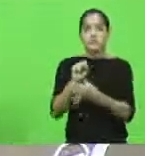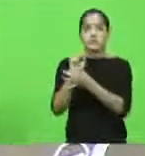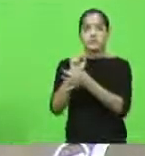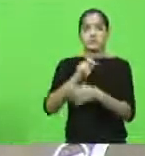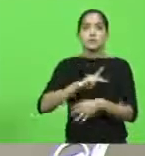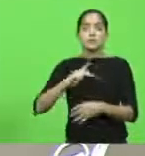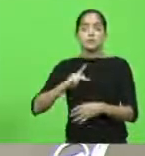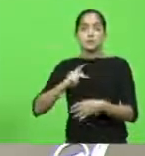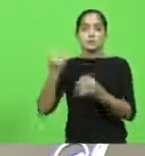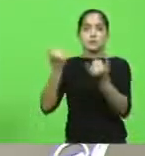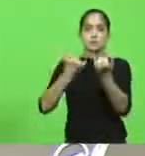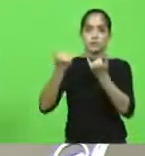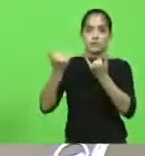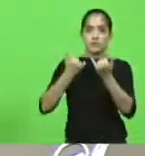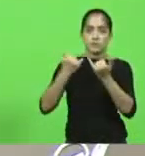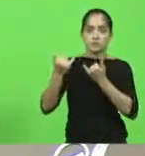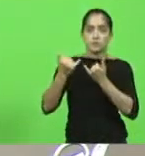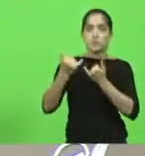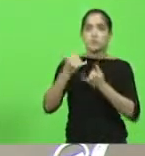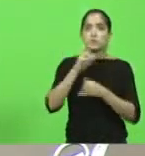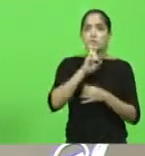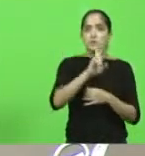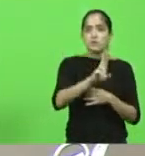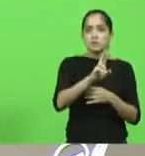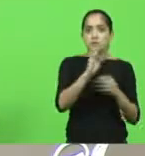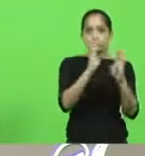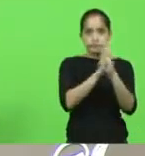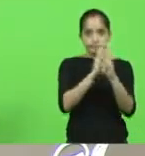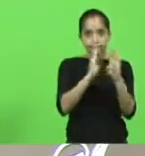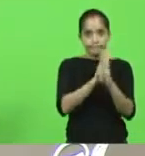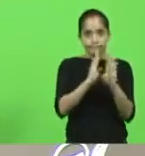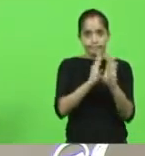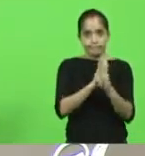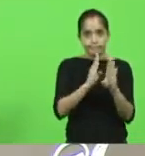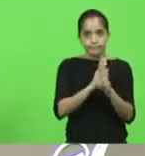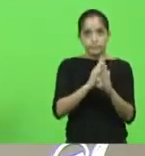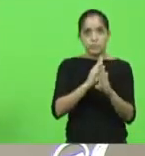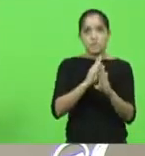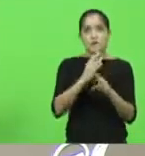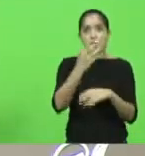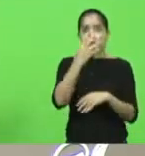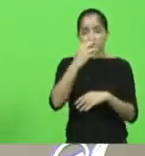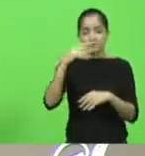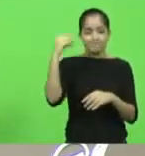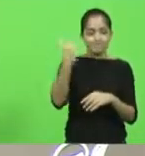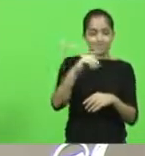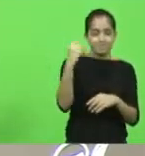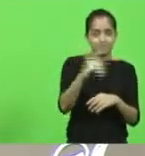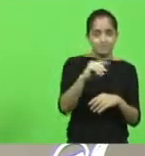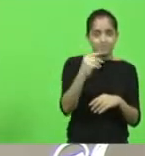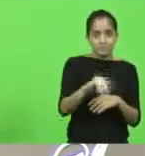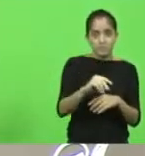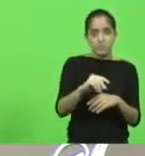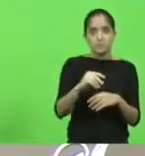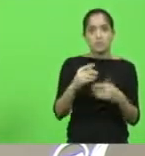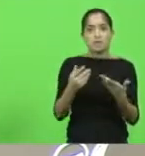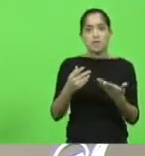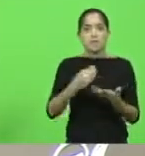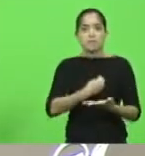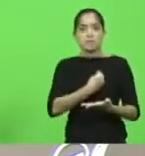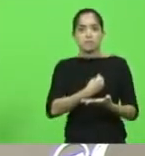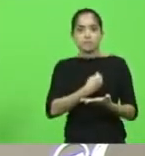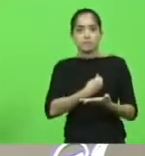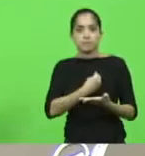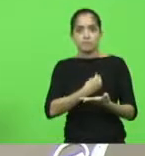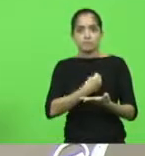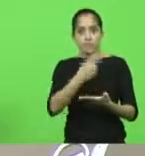informações acerca do resultado de investigação da Polícia Militar que maltratou um cachorro que pertencia a um morador de rua no município de